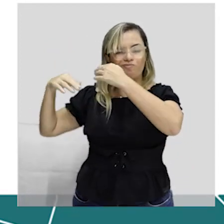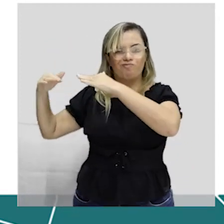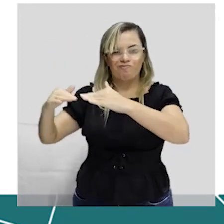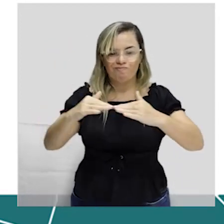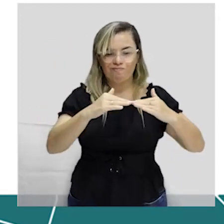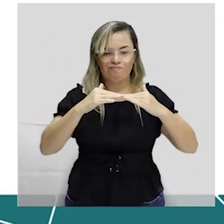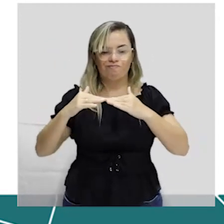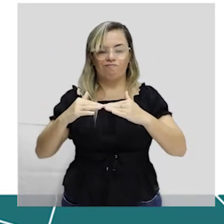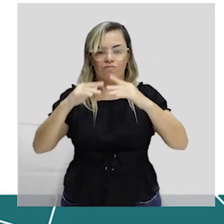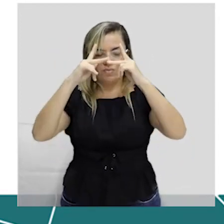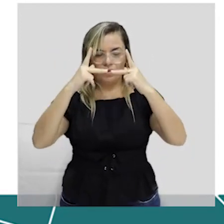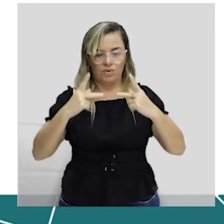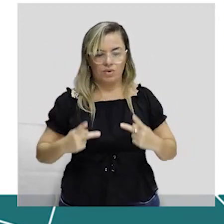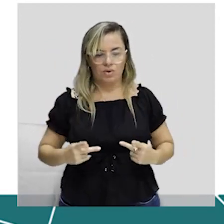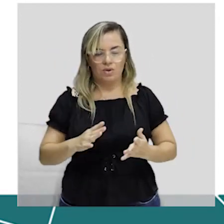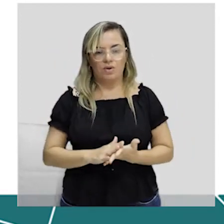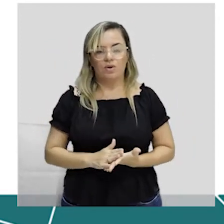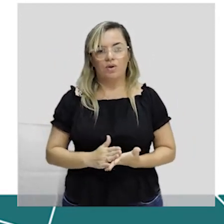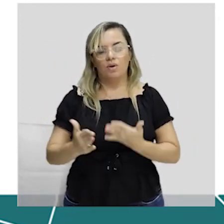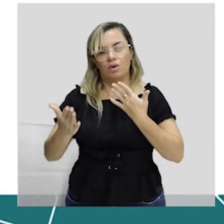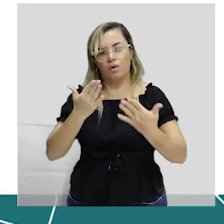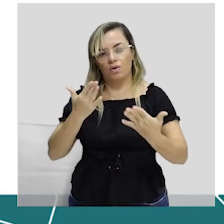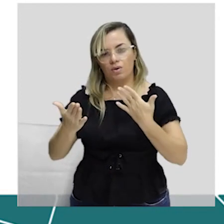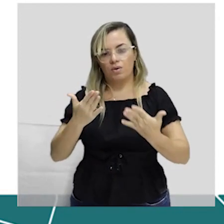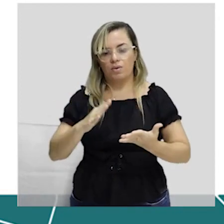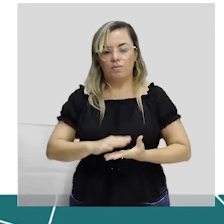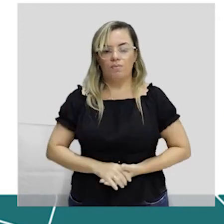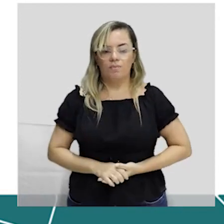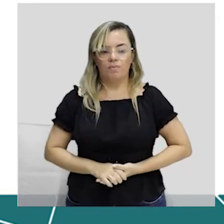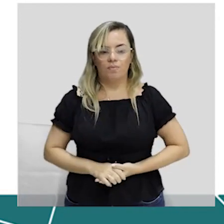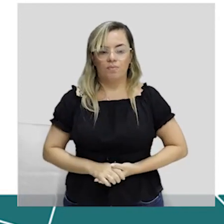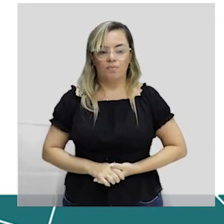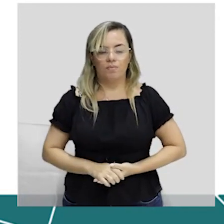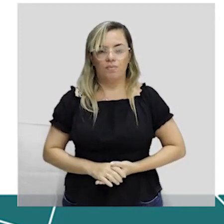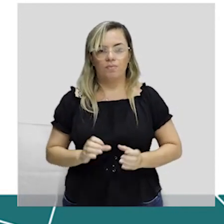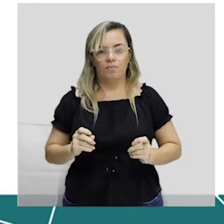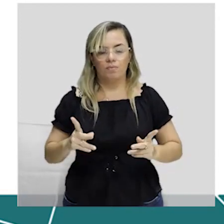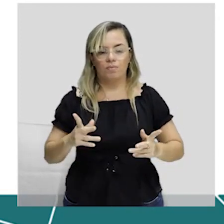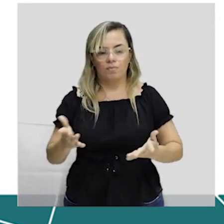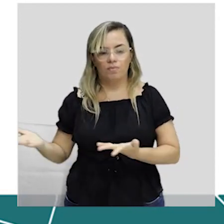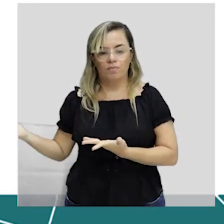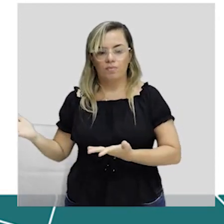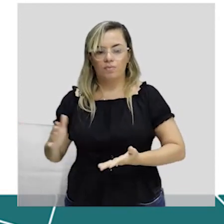né, compartilhado entre humanos e chimpanzés, ok?